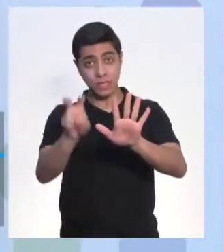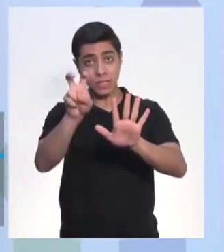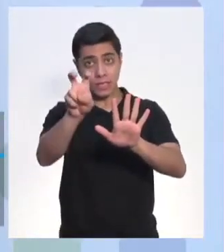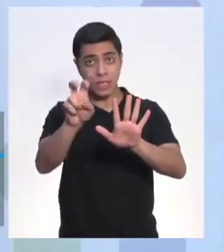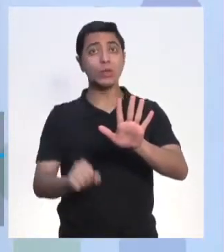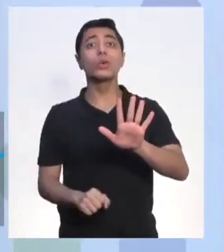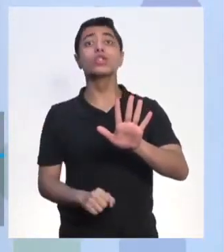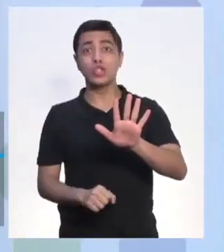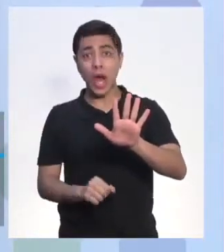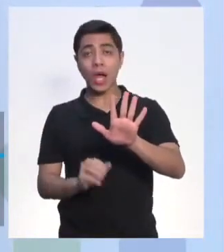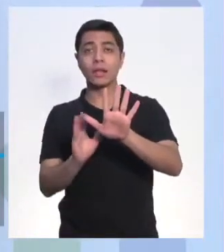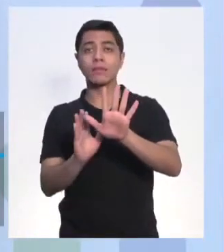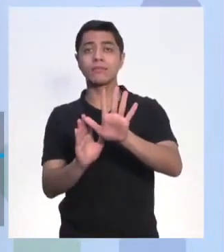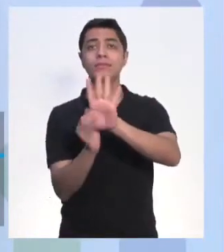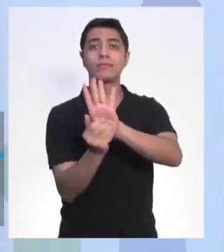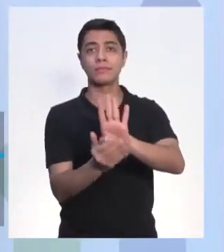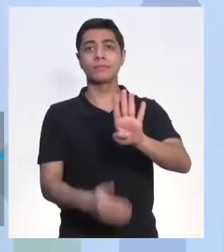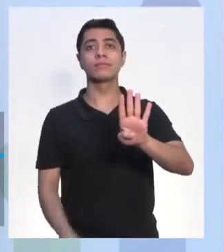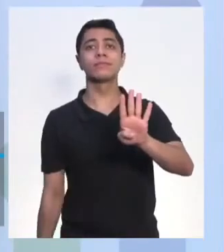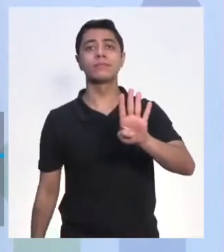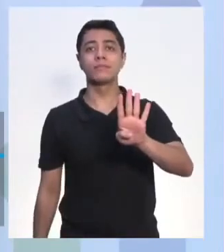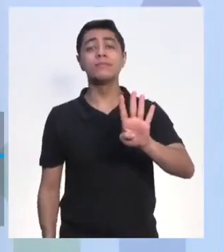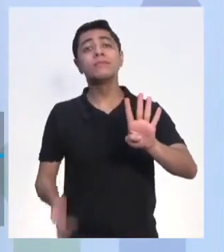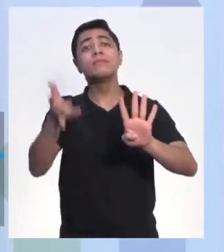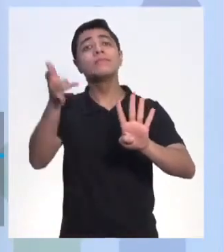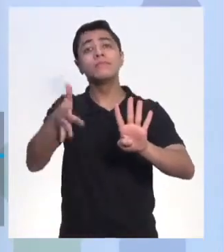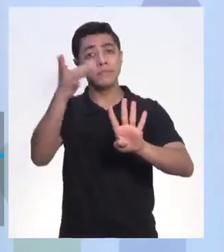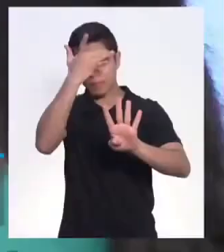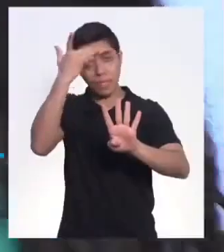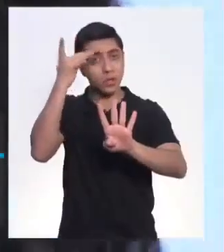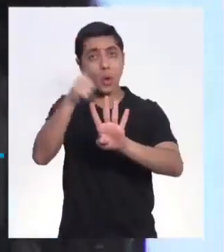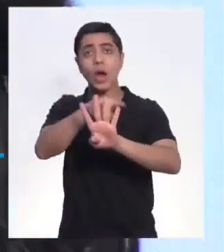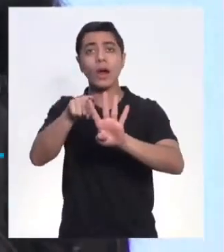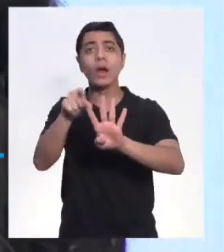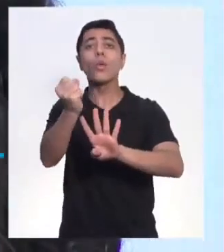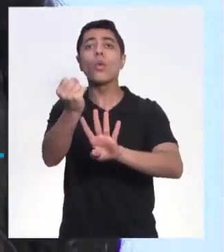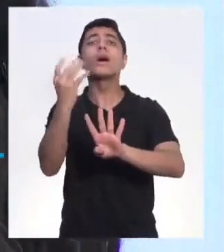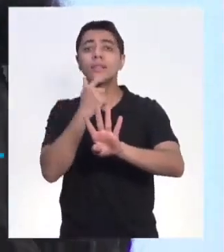5, quantas sobraram para a segunda posição? 4.